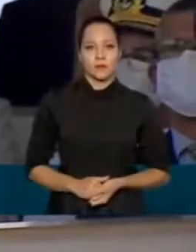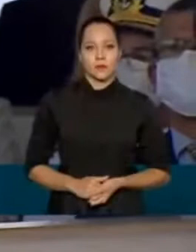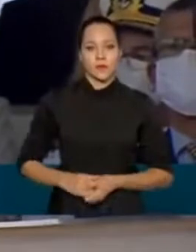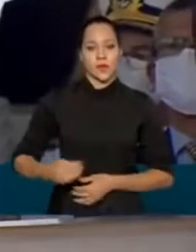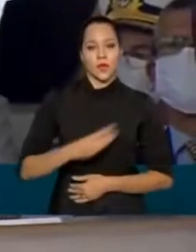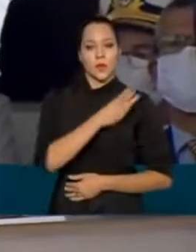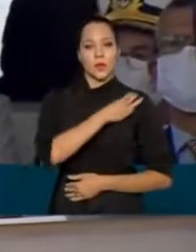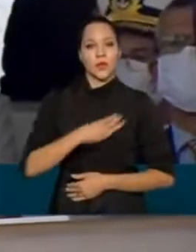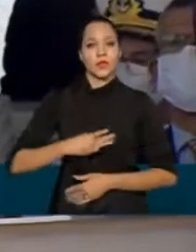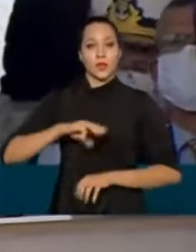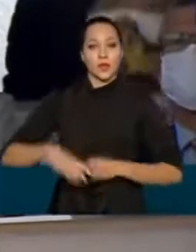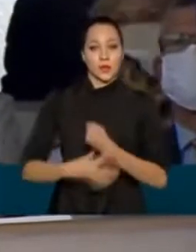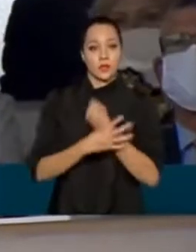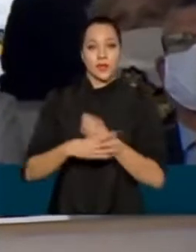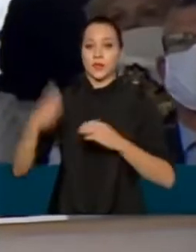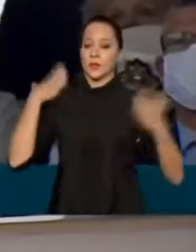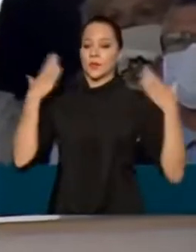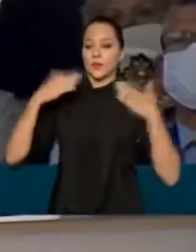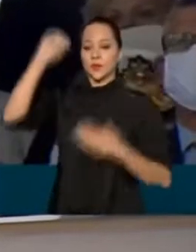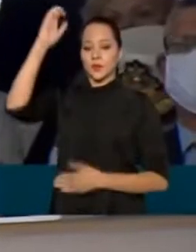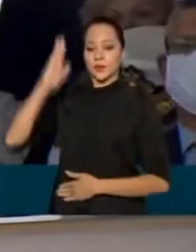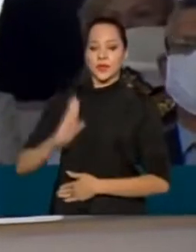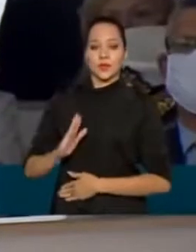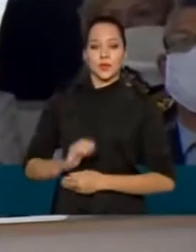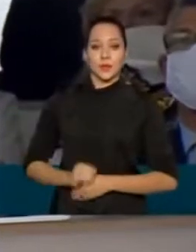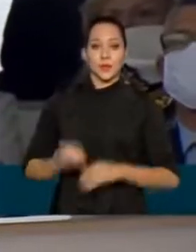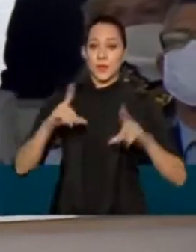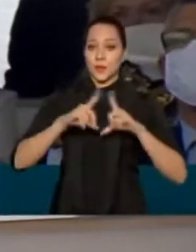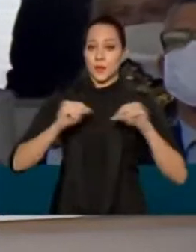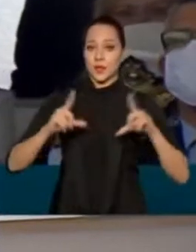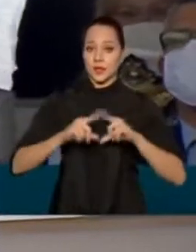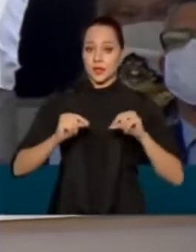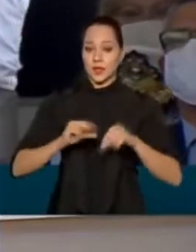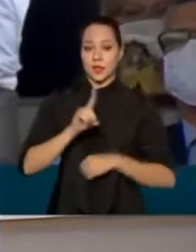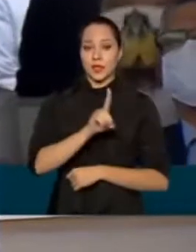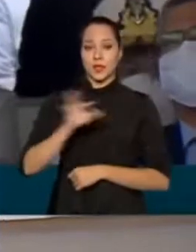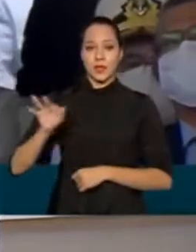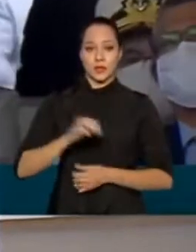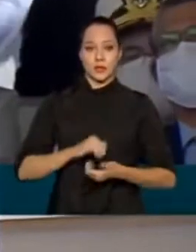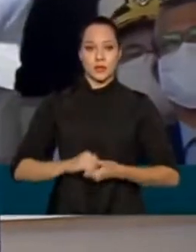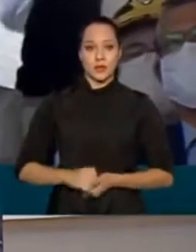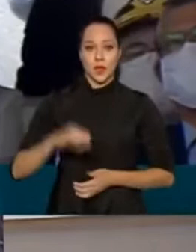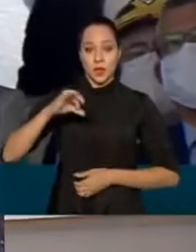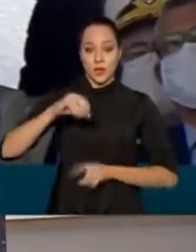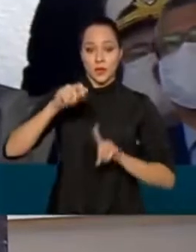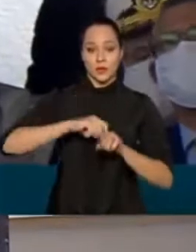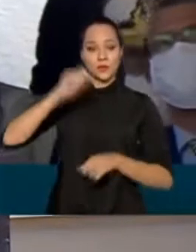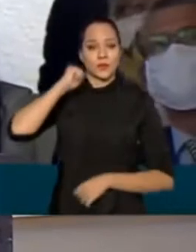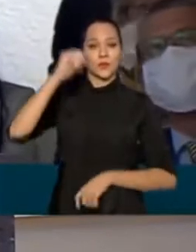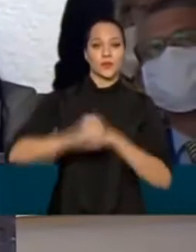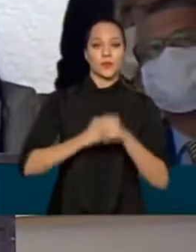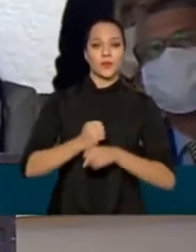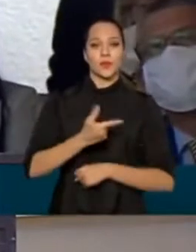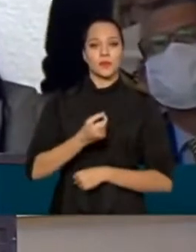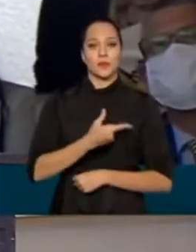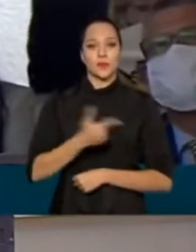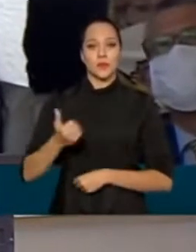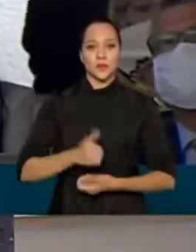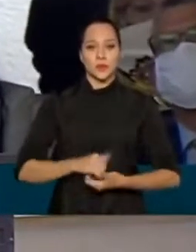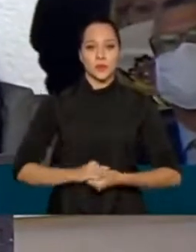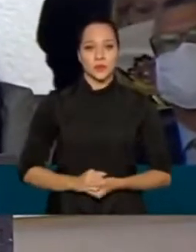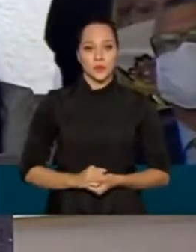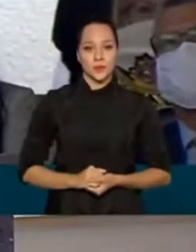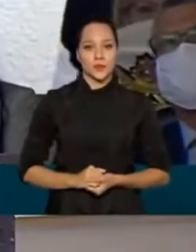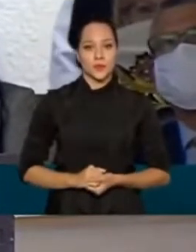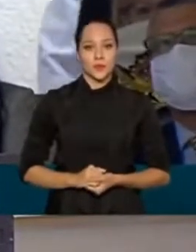Ministério da Defesa, Marinha do Brasil, Brasília, Distrito Federal, 9 de abril de 2021.